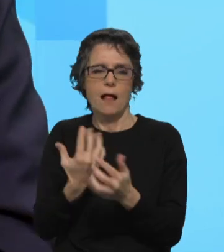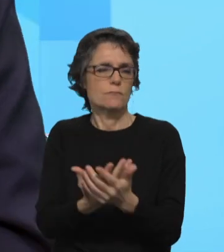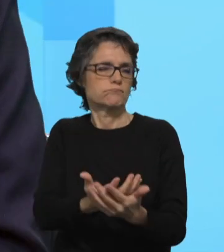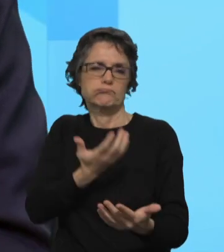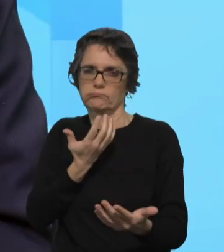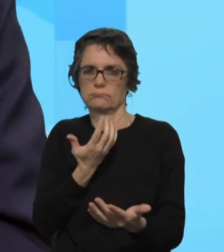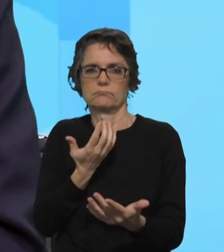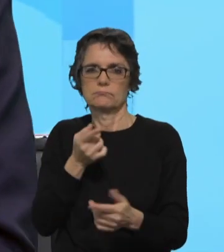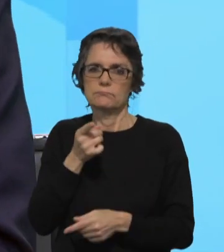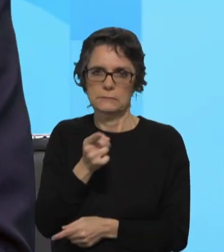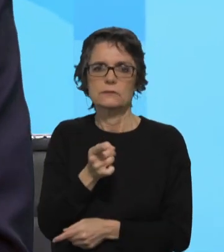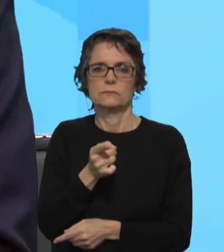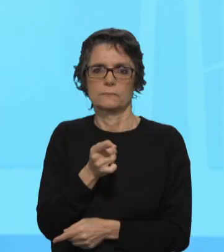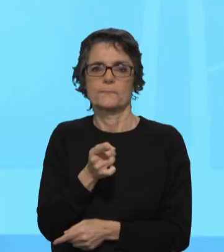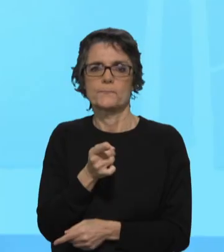um enorme